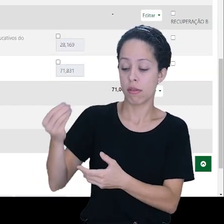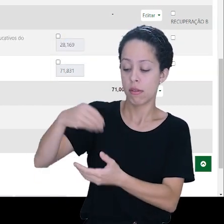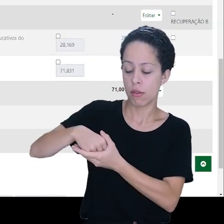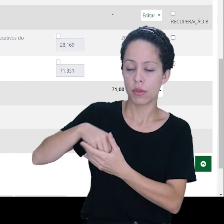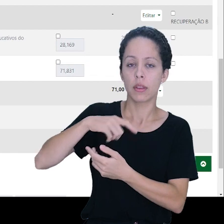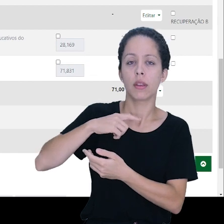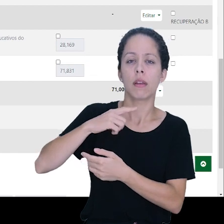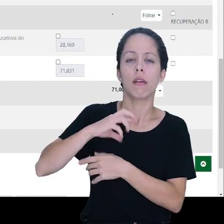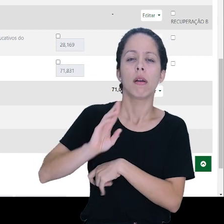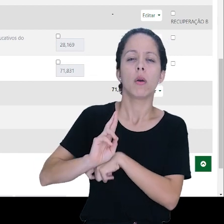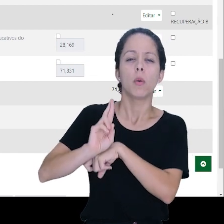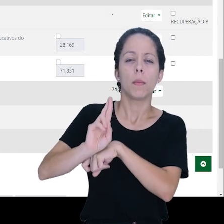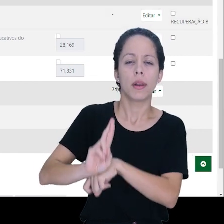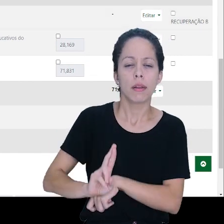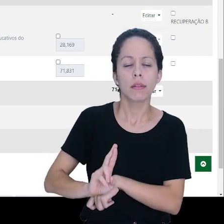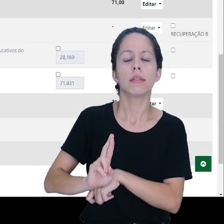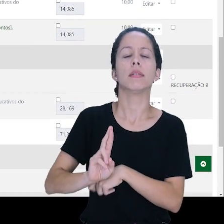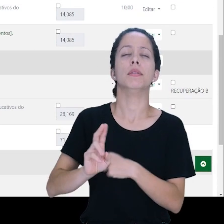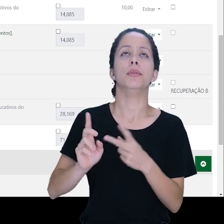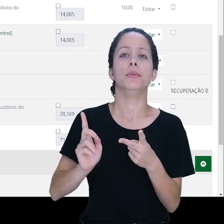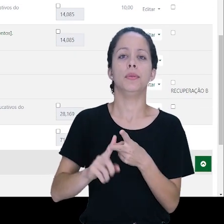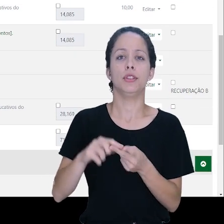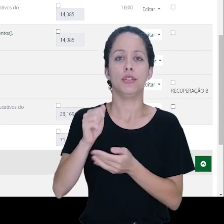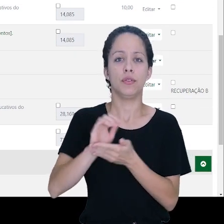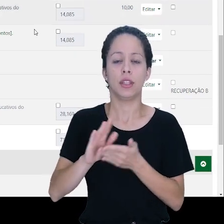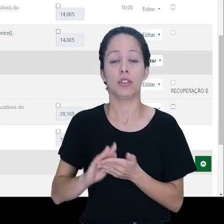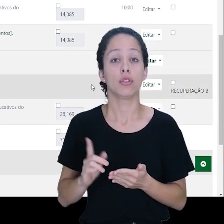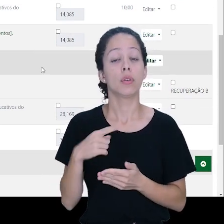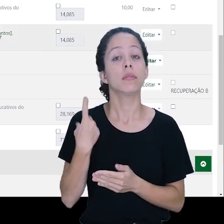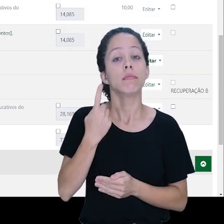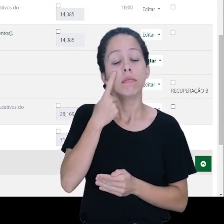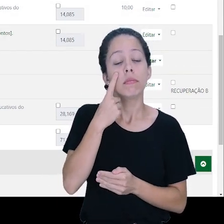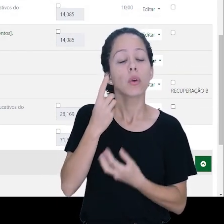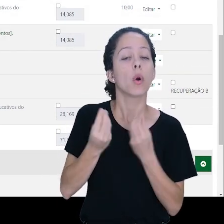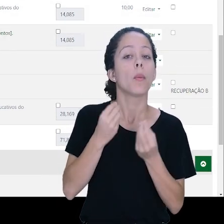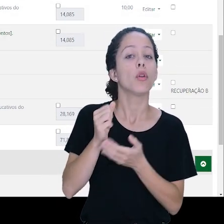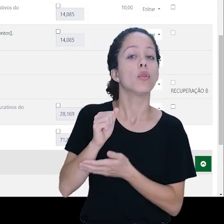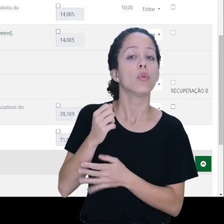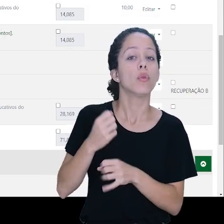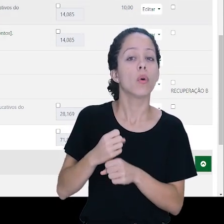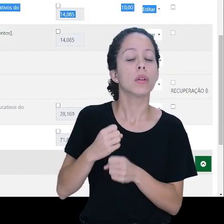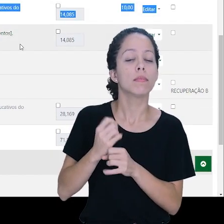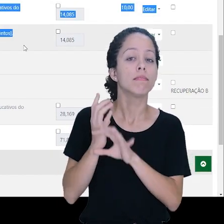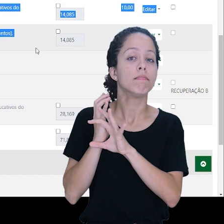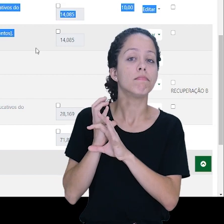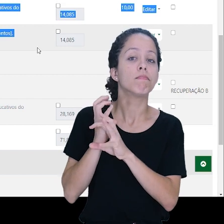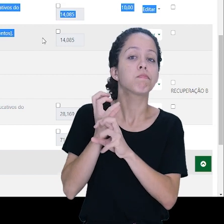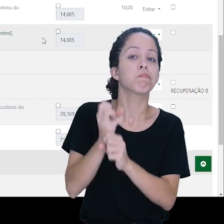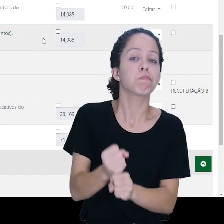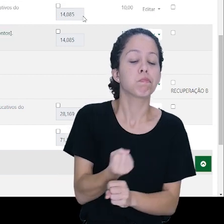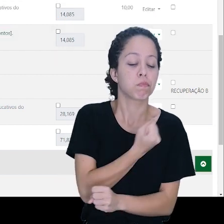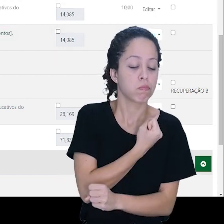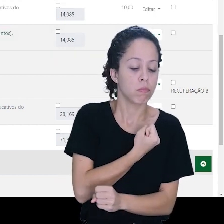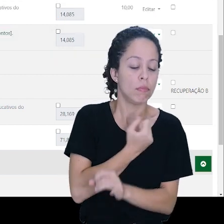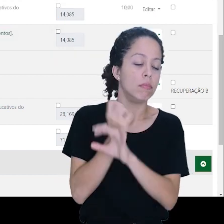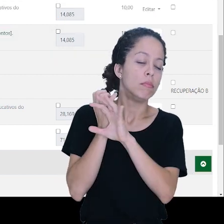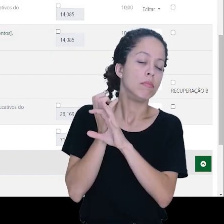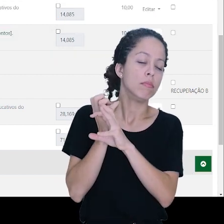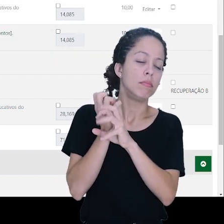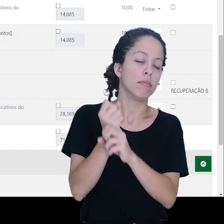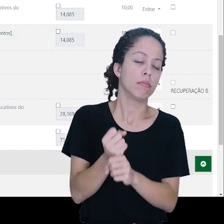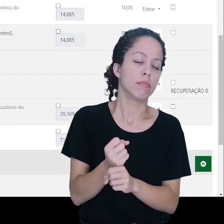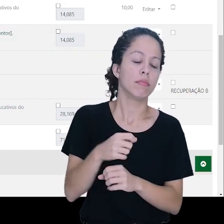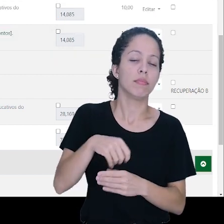uma categoria mais interna como a recuperação ou as atividades b a gente selecionou soma das notas Ou seja